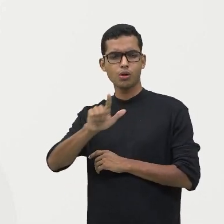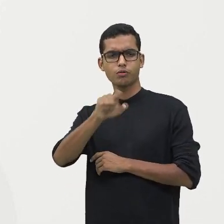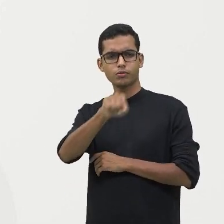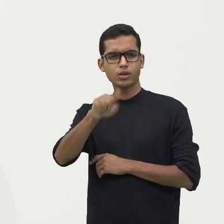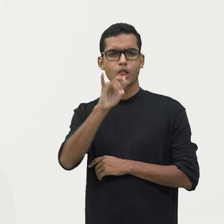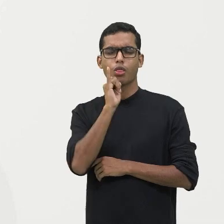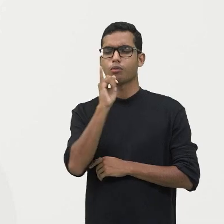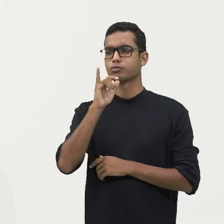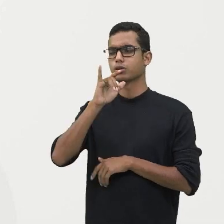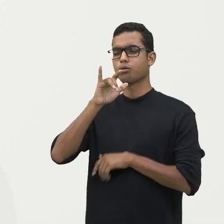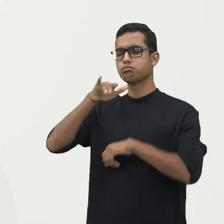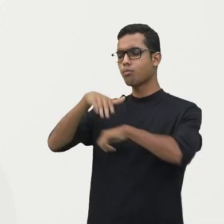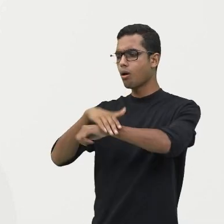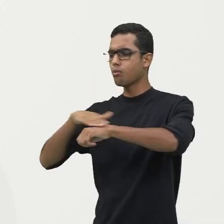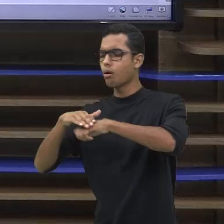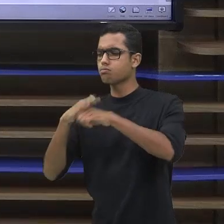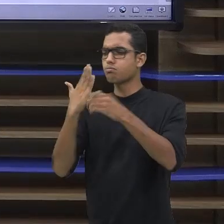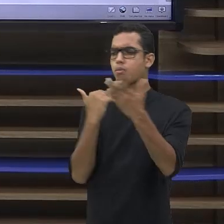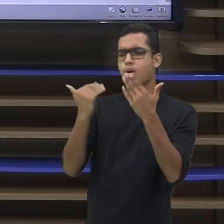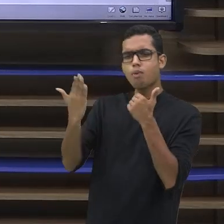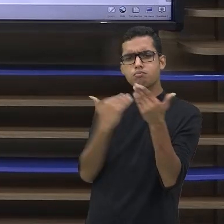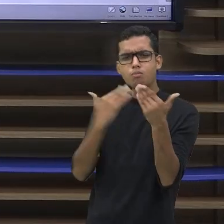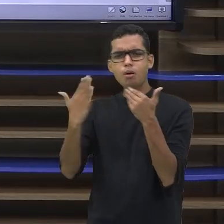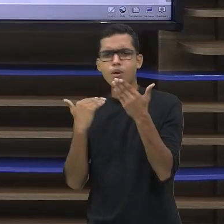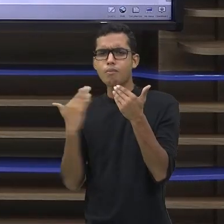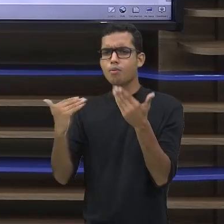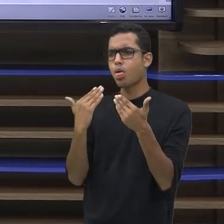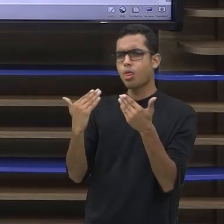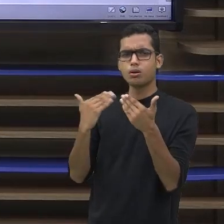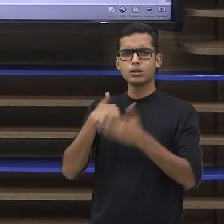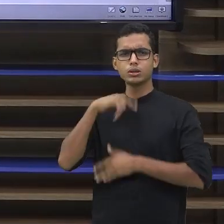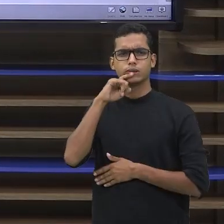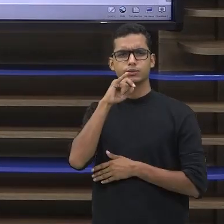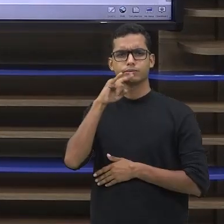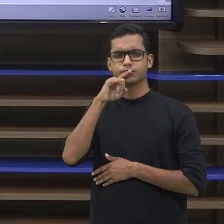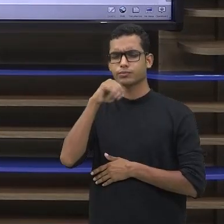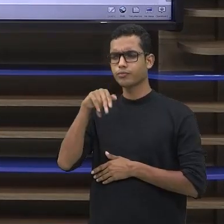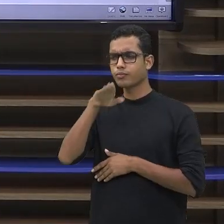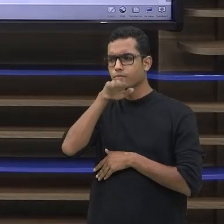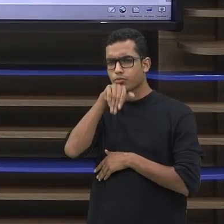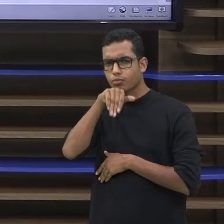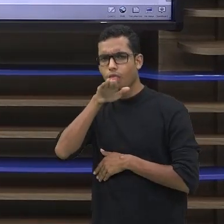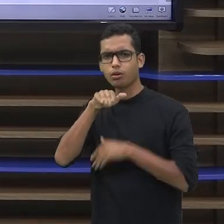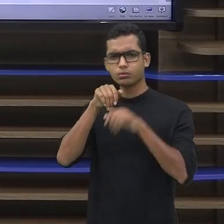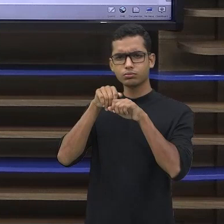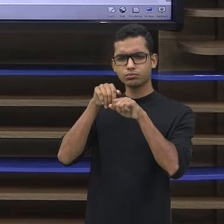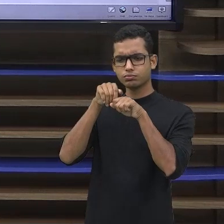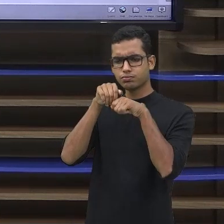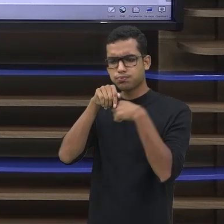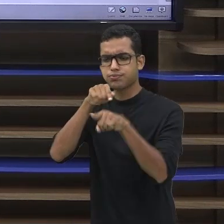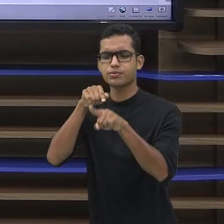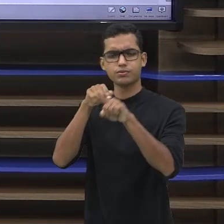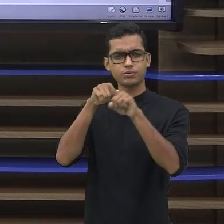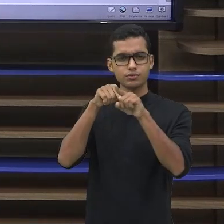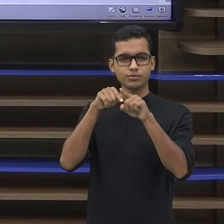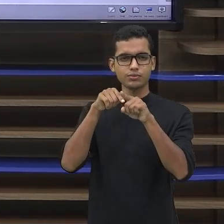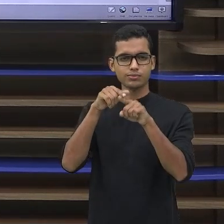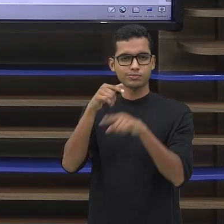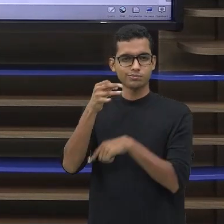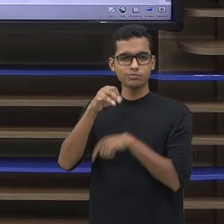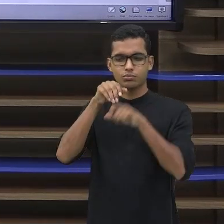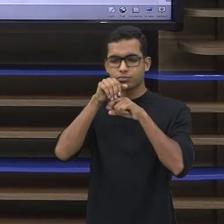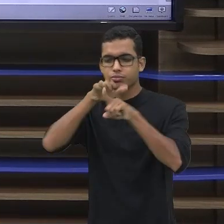assim com uma pessoa, estava falando, abriu assim a língua e tchum, saiu aqui assim, né?